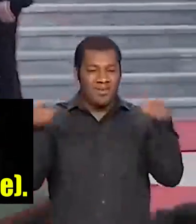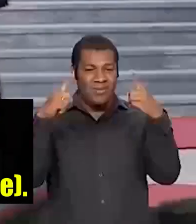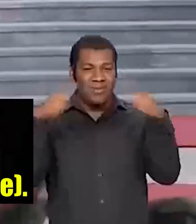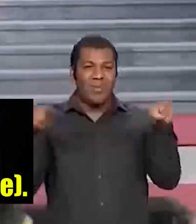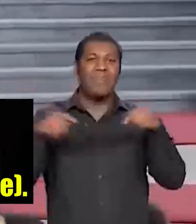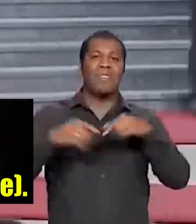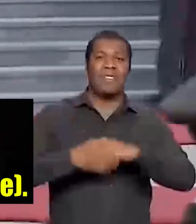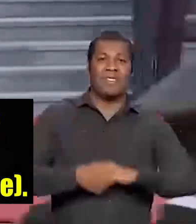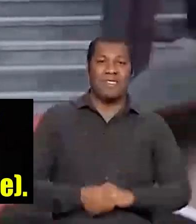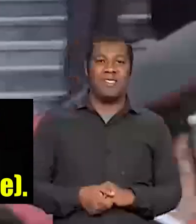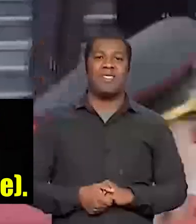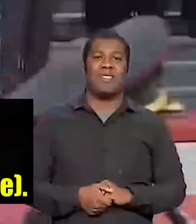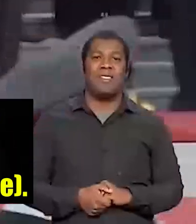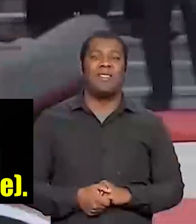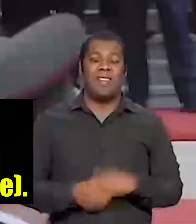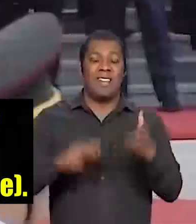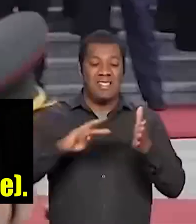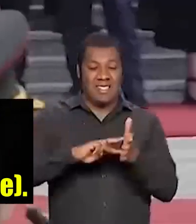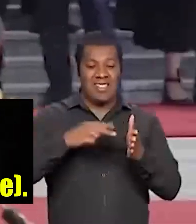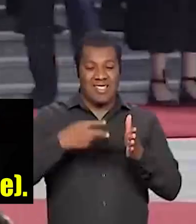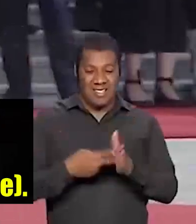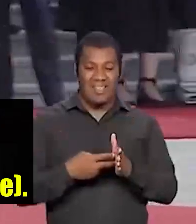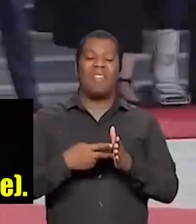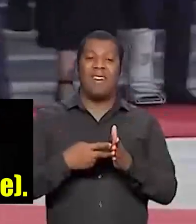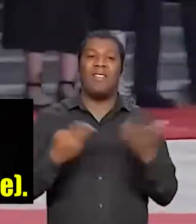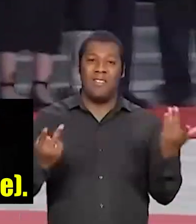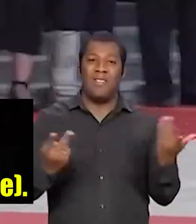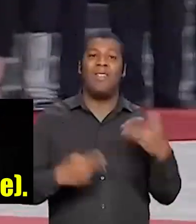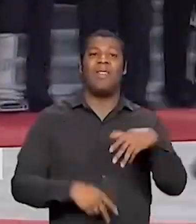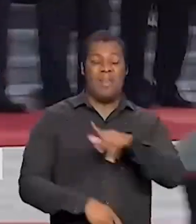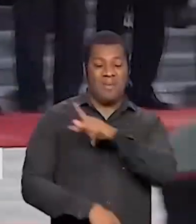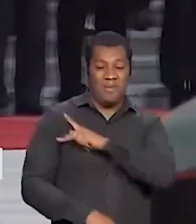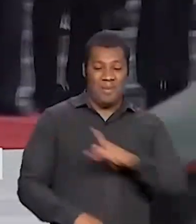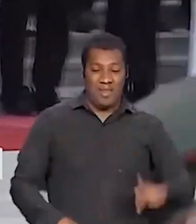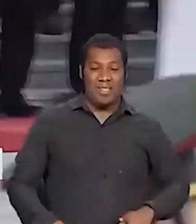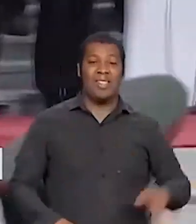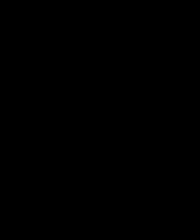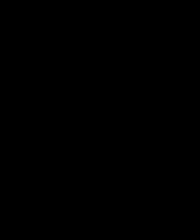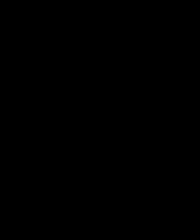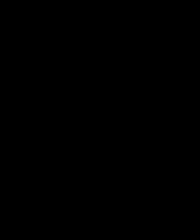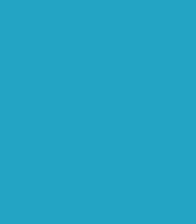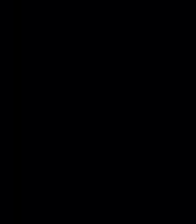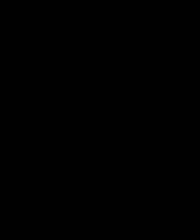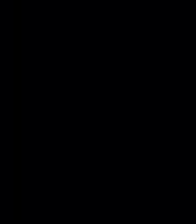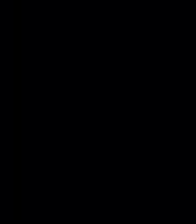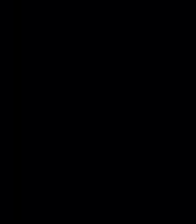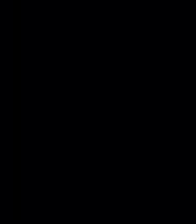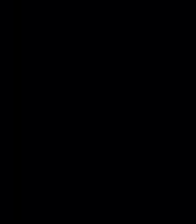para esse encontro importante aí de duas potências, o Brasil e a China.